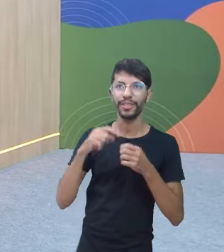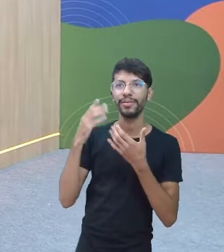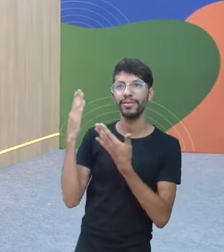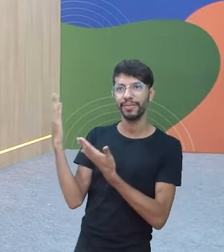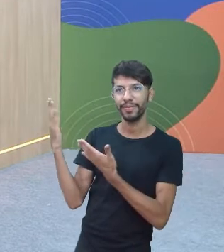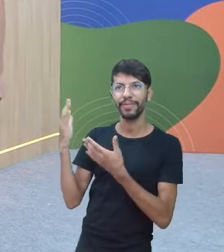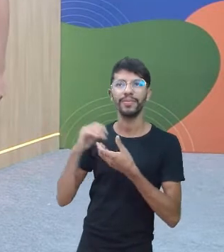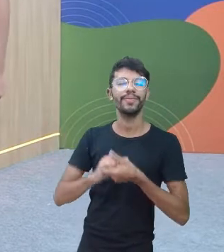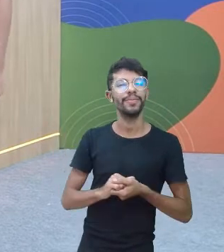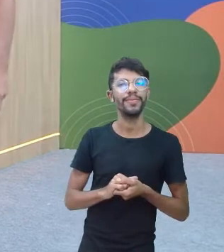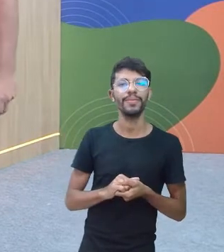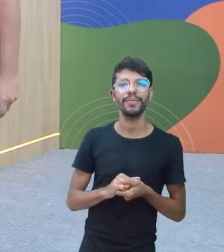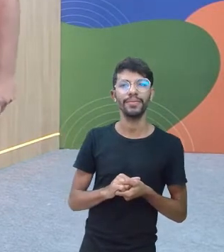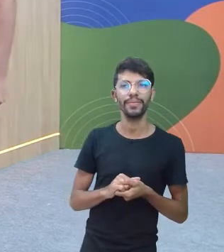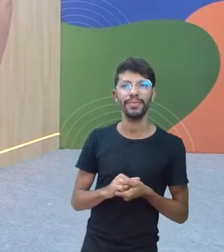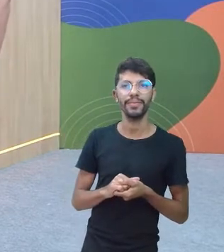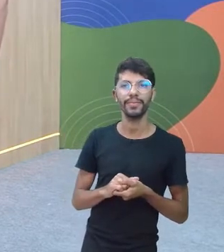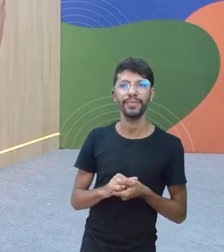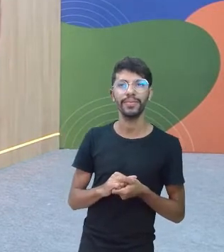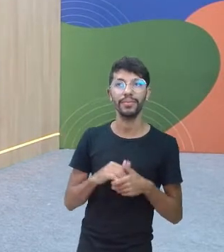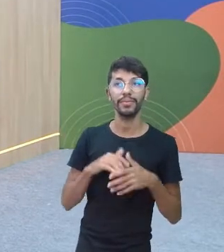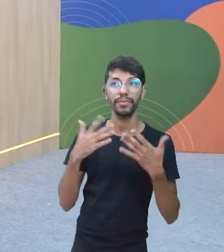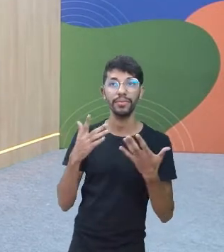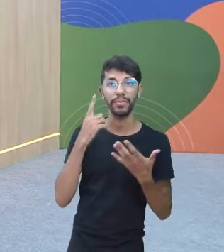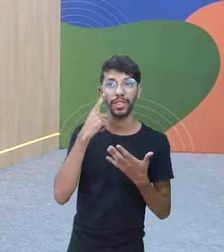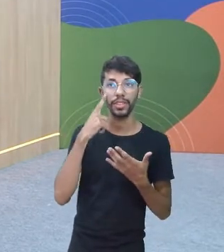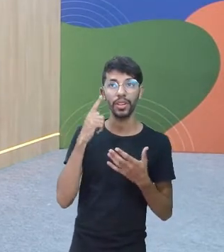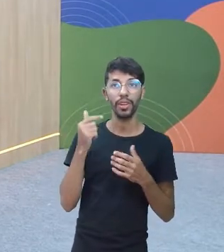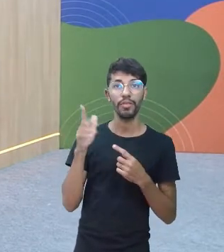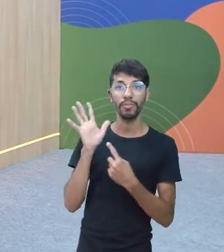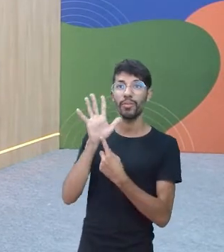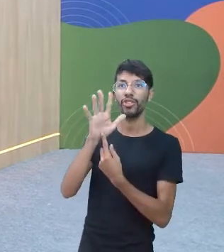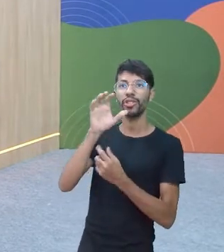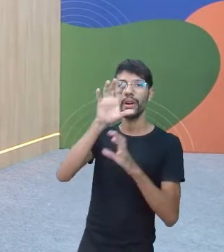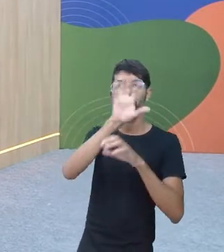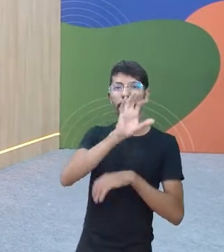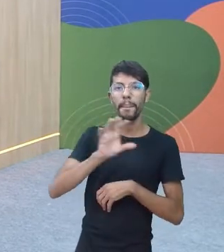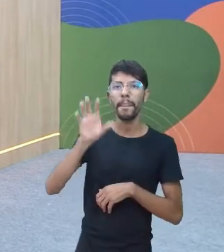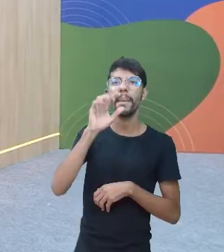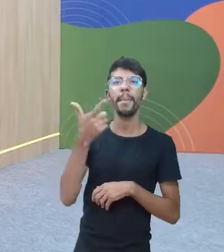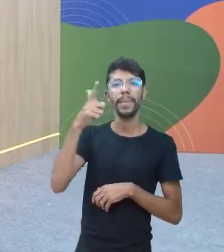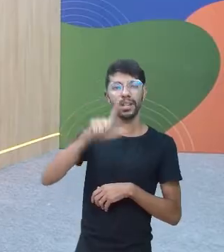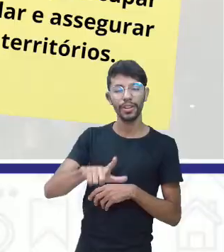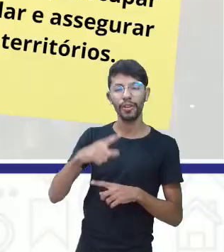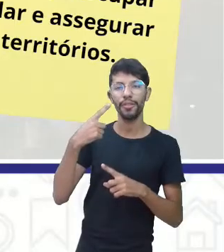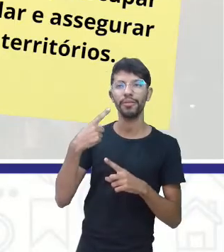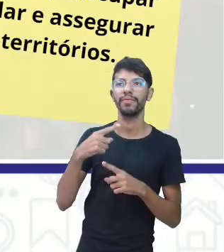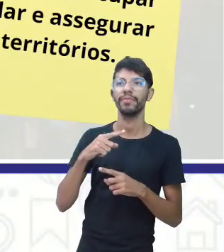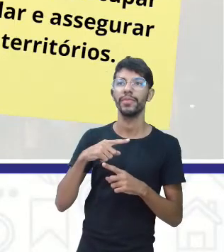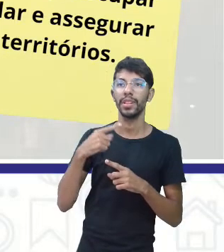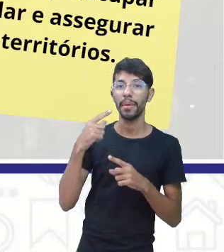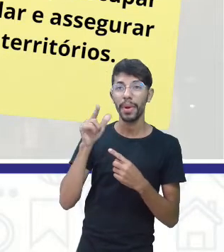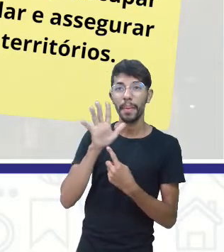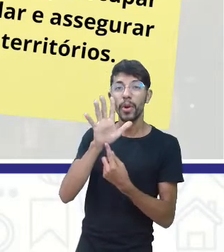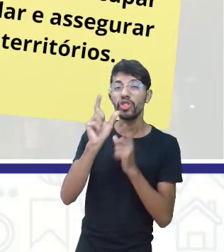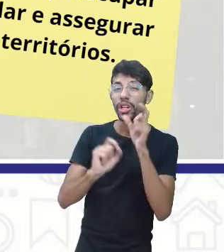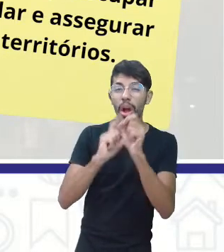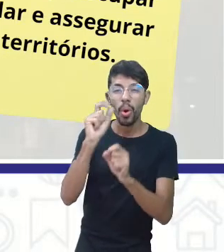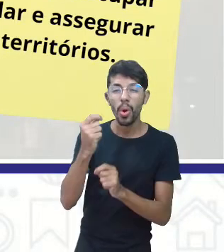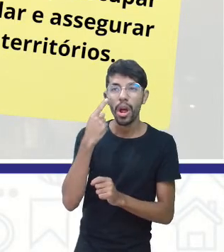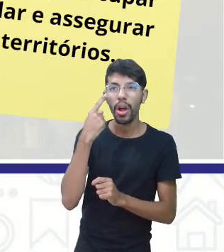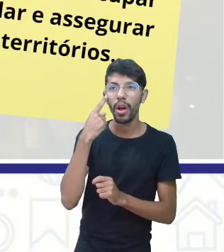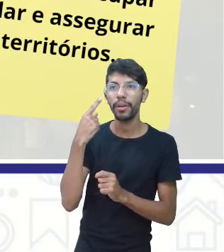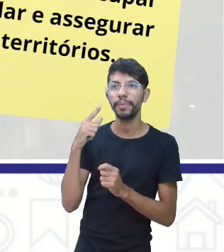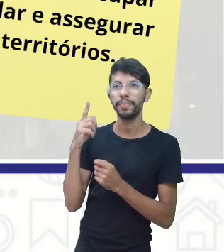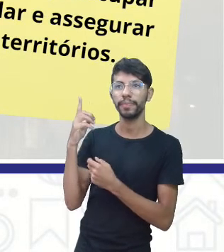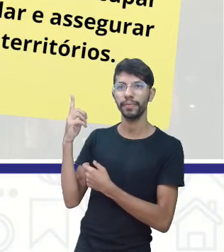aqui. Então, eu vou voltar aquele mapa, a gente vai usar esse mapa mais de uma vez, mas para mostrar justamente o seguinte, eu vou avançar